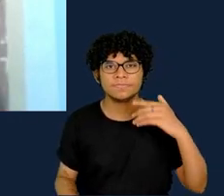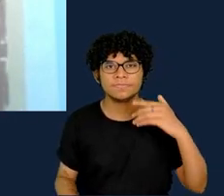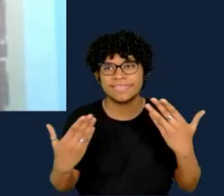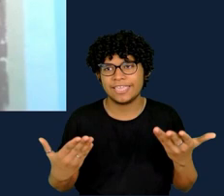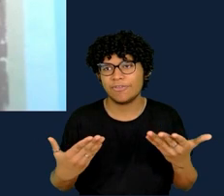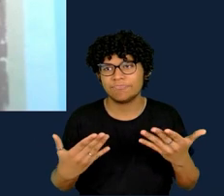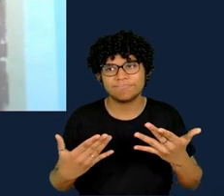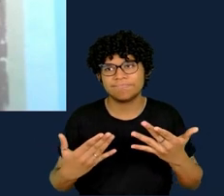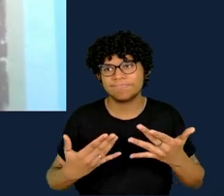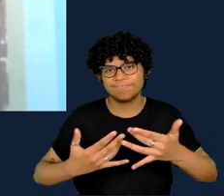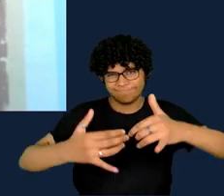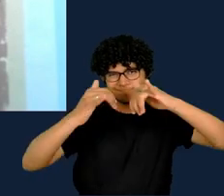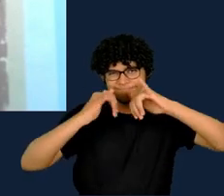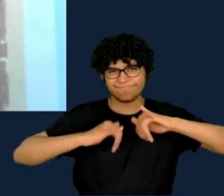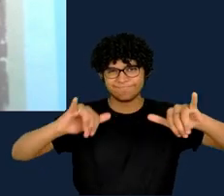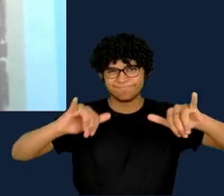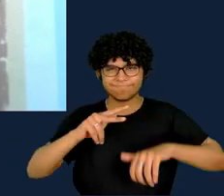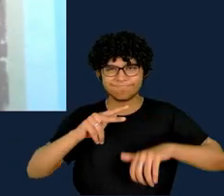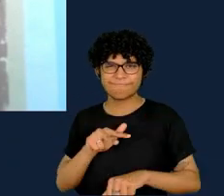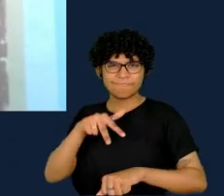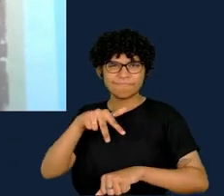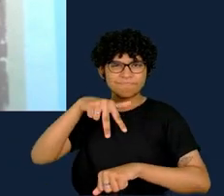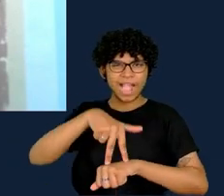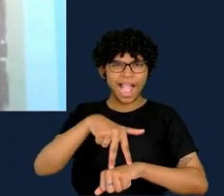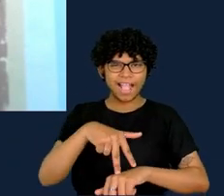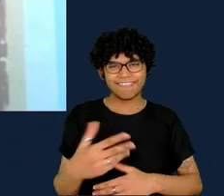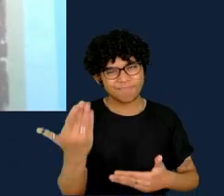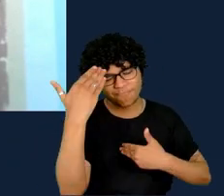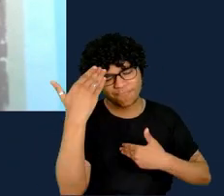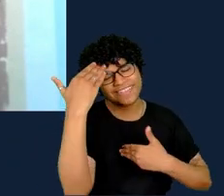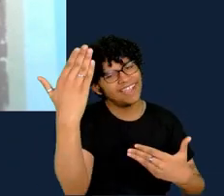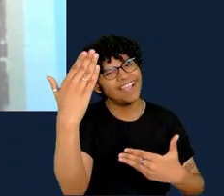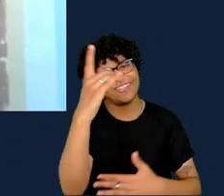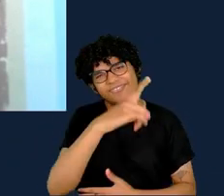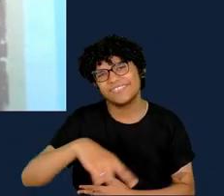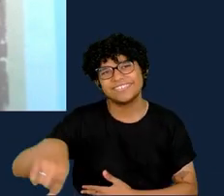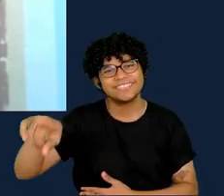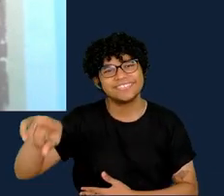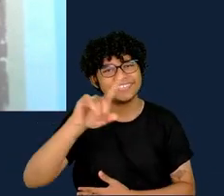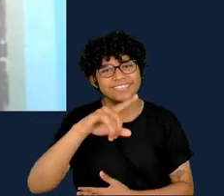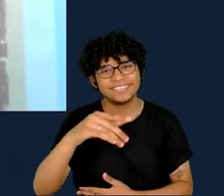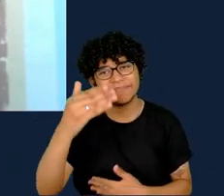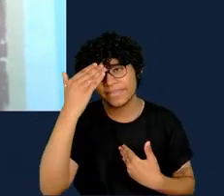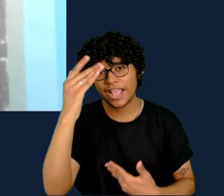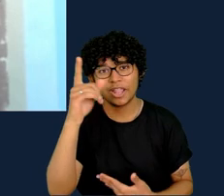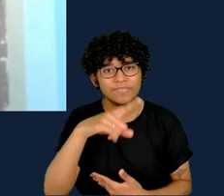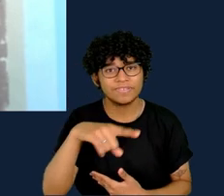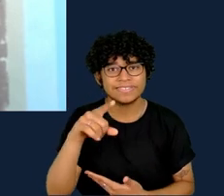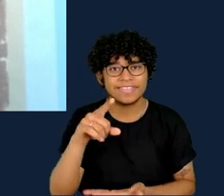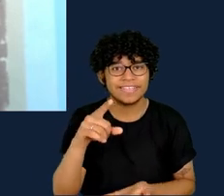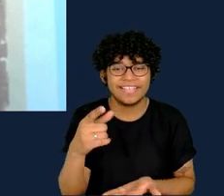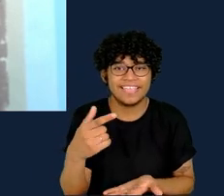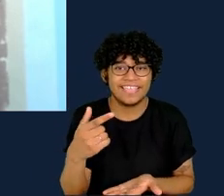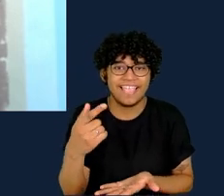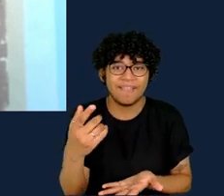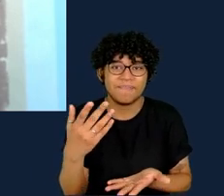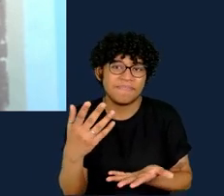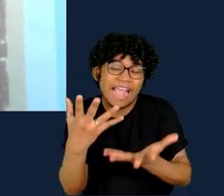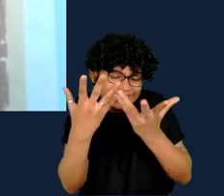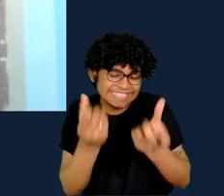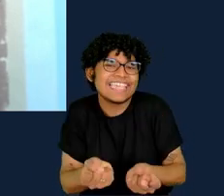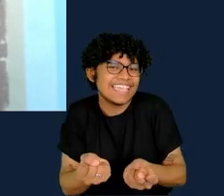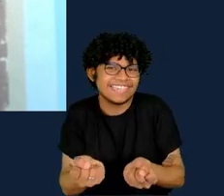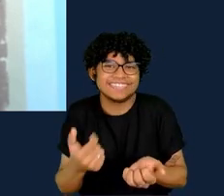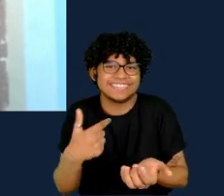a todos vocês. Eu agradeço por tolerarem a minha falta de conhecimento do português participando desse painel. Foi